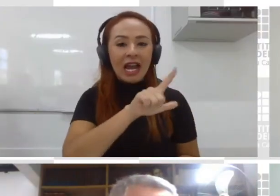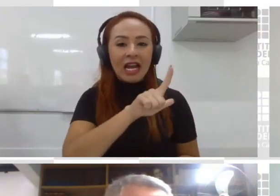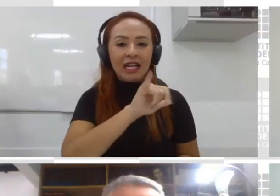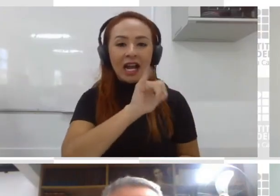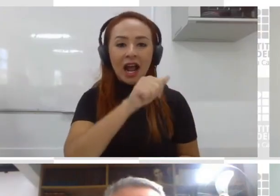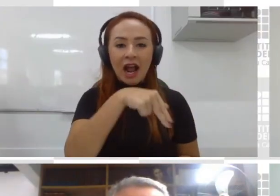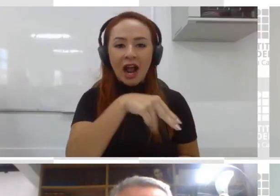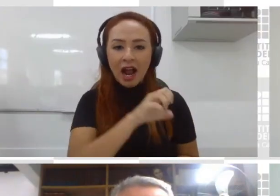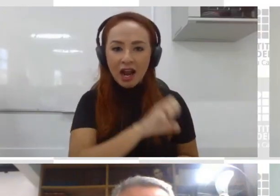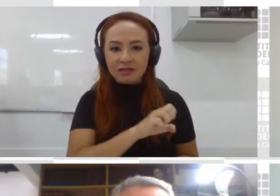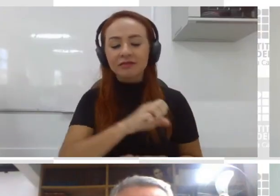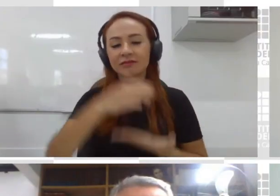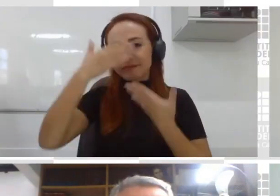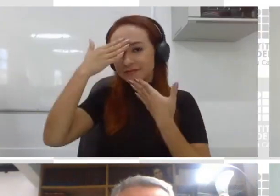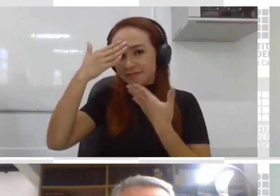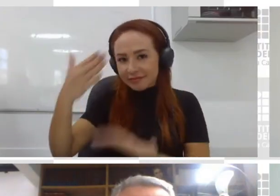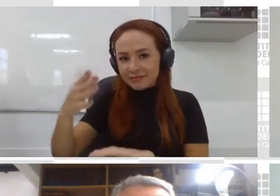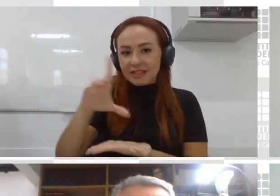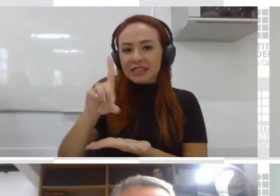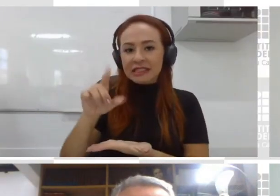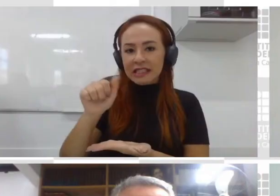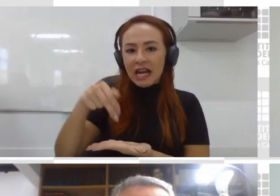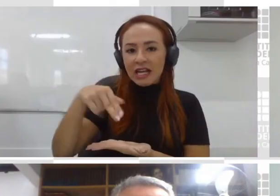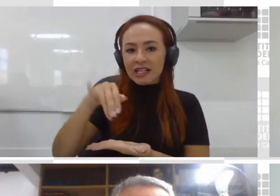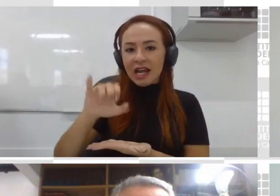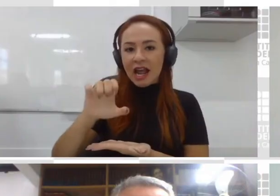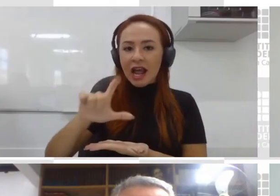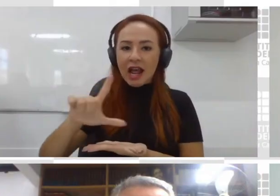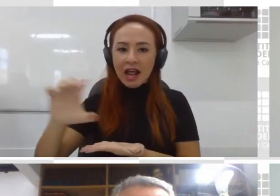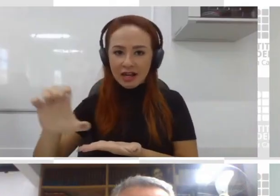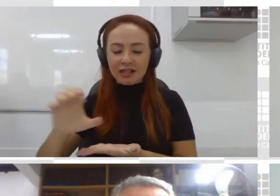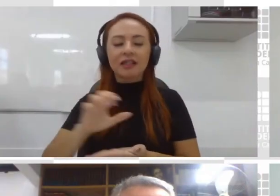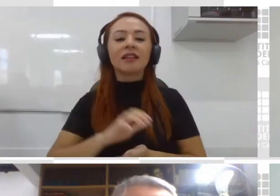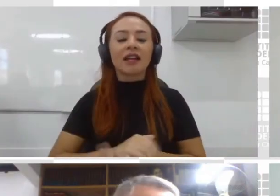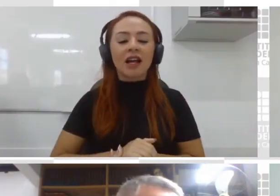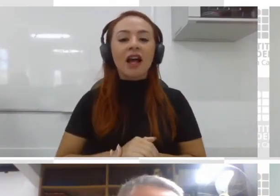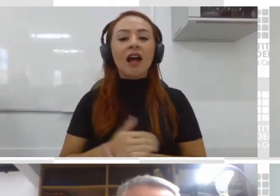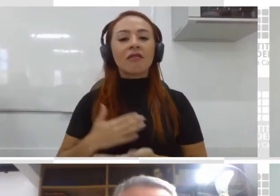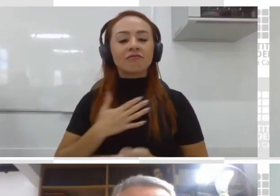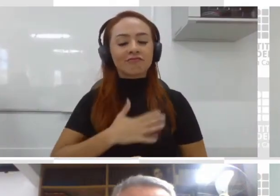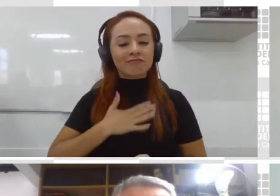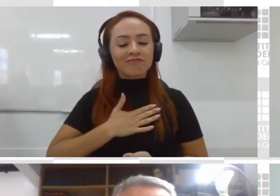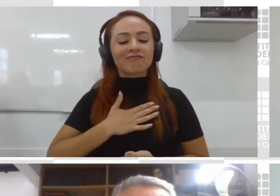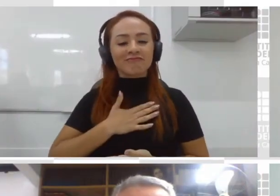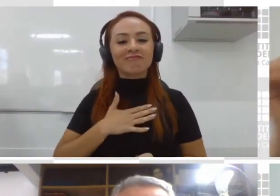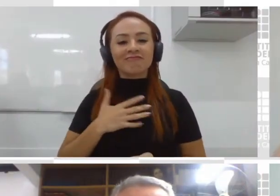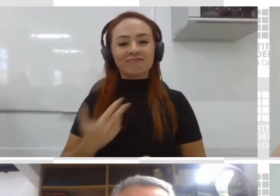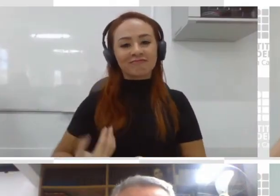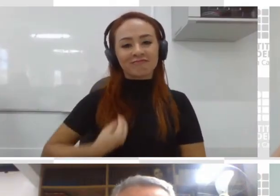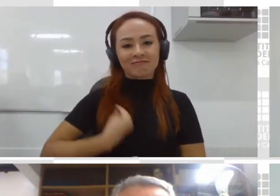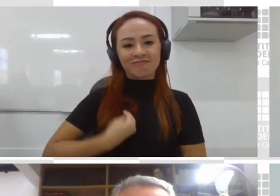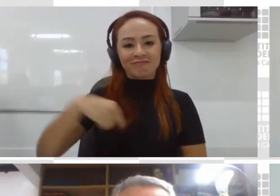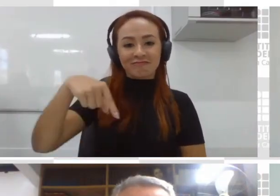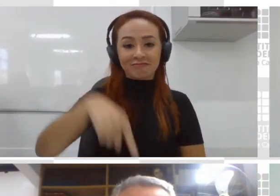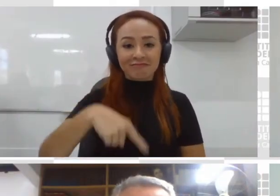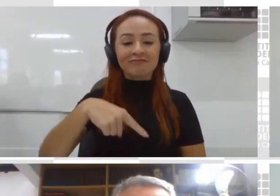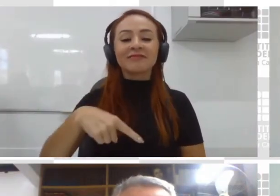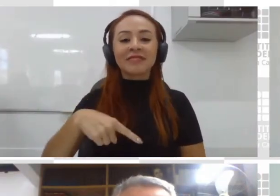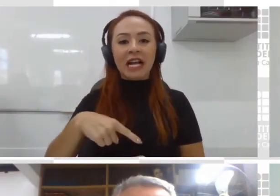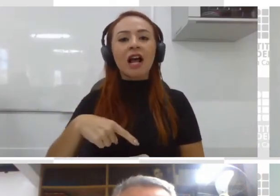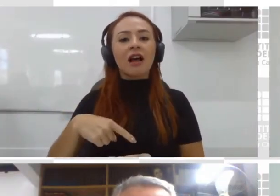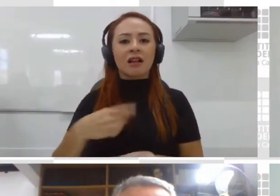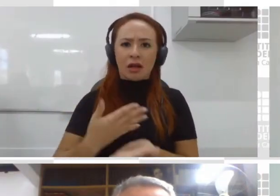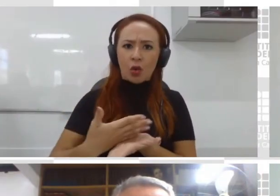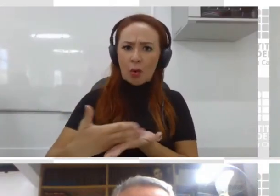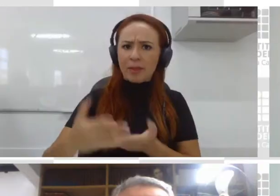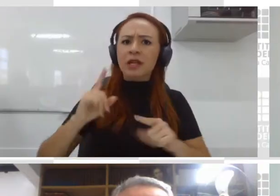começar desde logo, porque nós temos um caminho bastante longo, mas queria deixar bem registrado aqui, então, meu prazer estar aqui com vocês antes